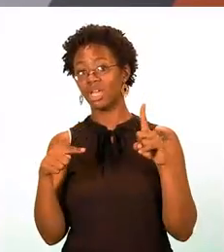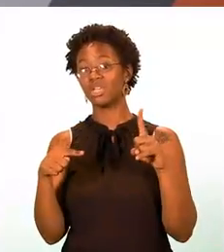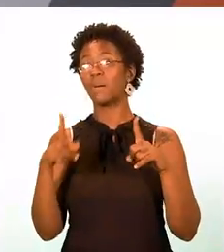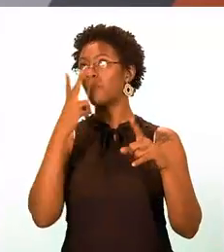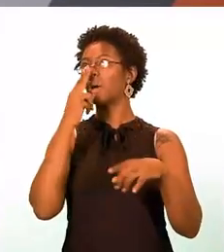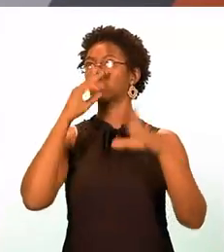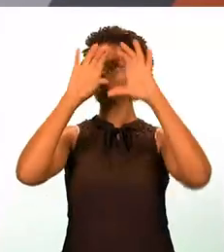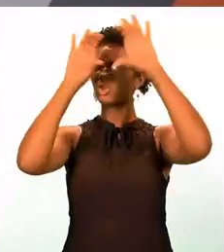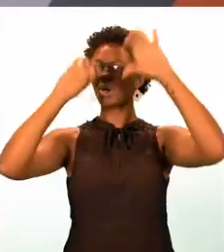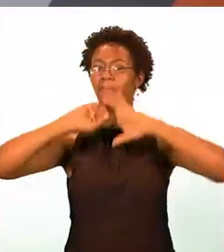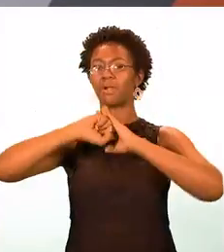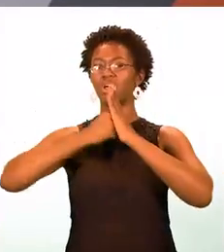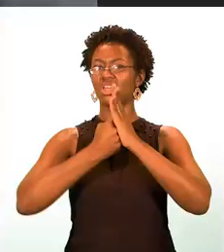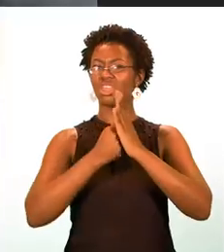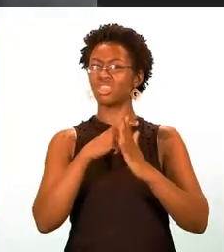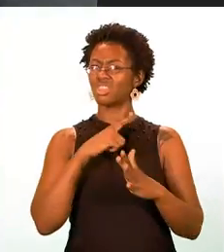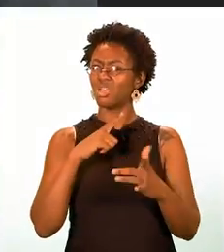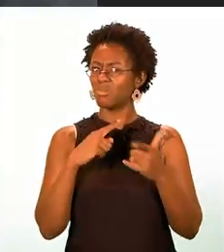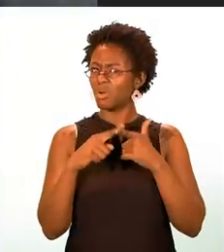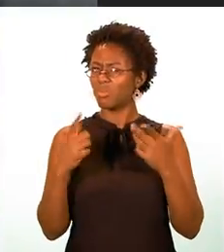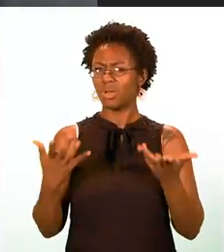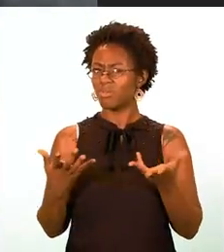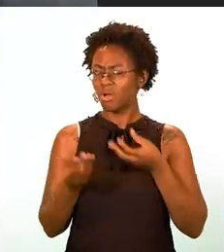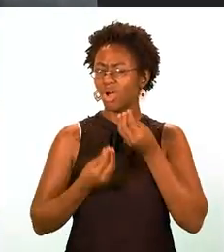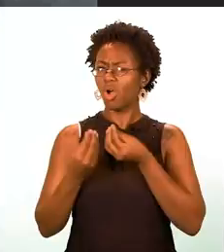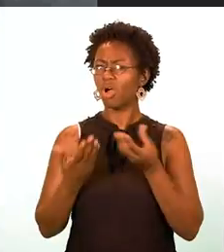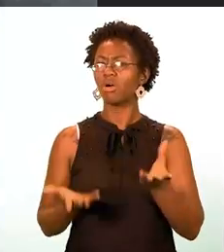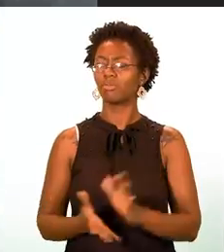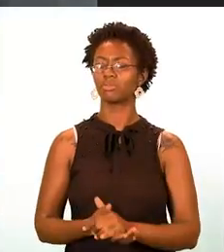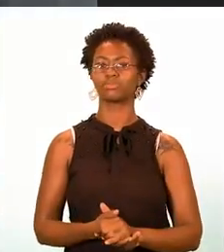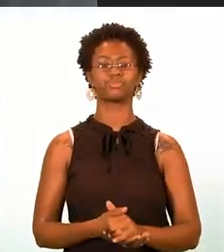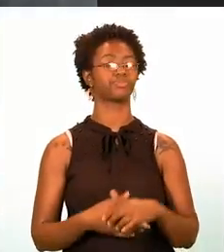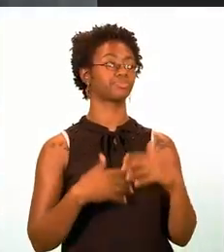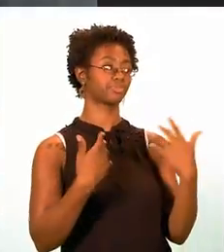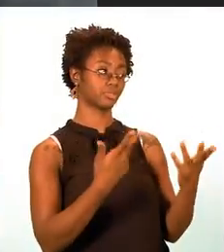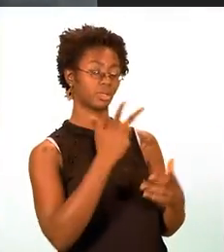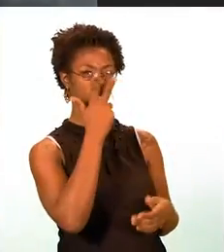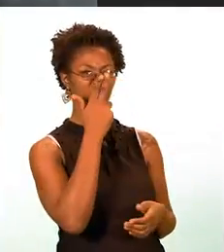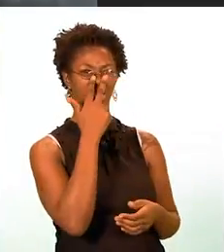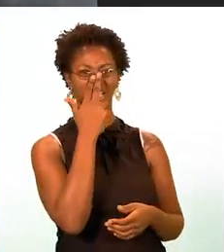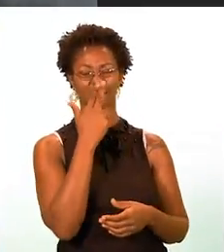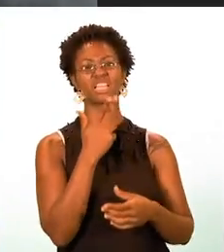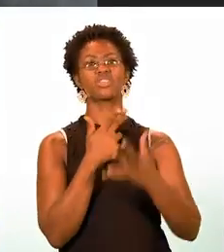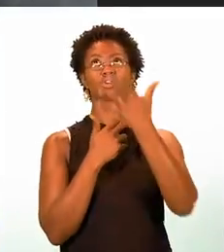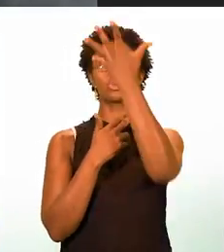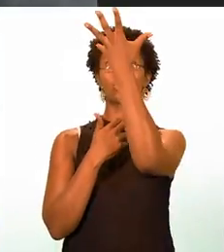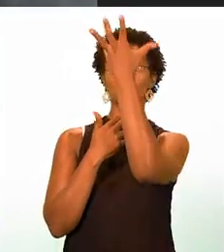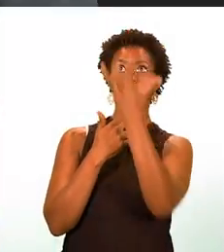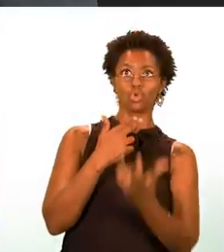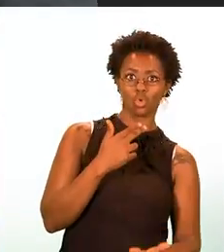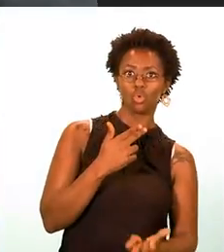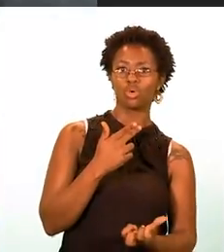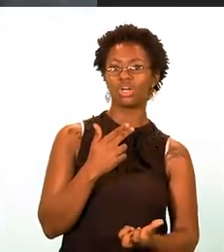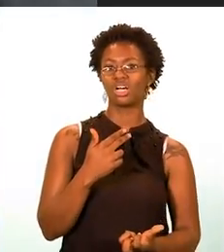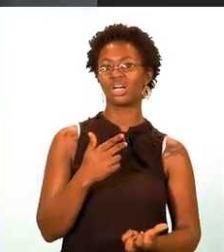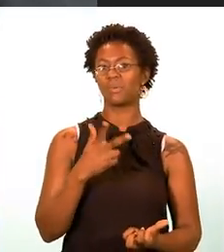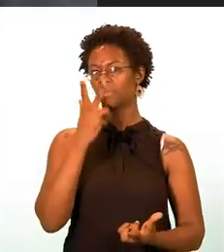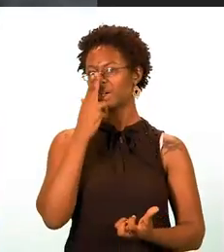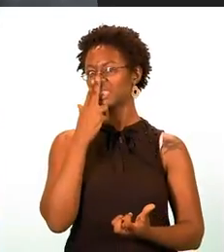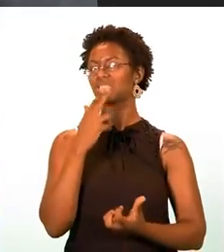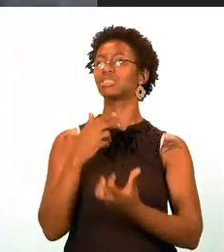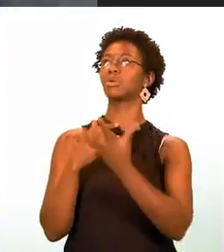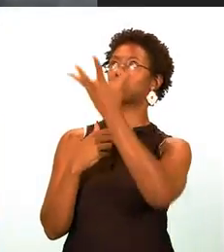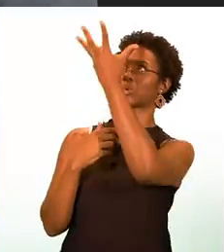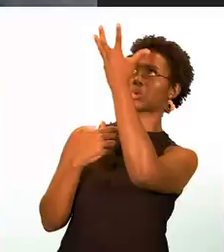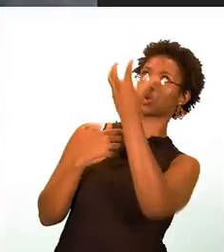fica bloqueado. Por que, Yara? Tem algum tipo de sucção? Então, me parece que tem uma sucção, porque como é um funil,